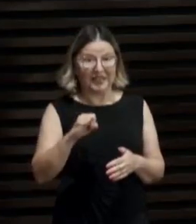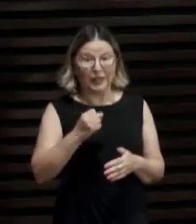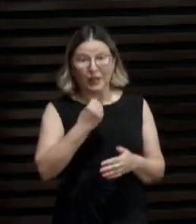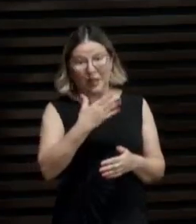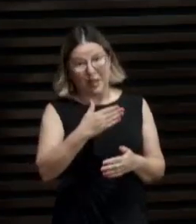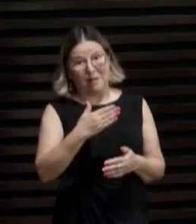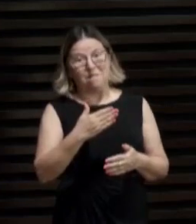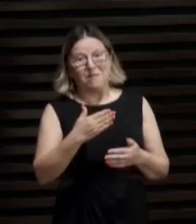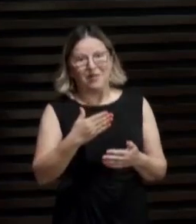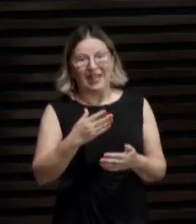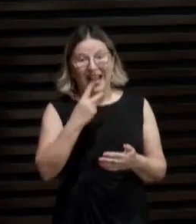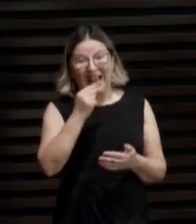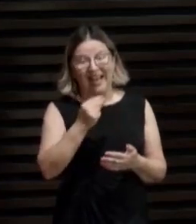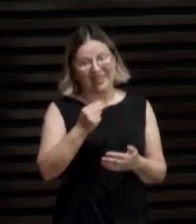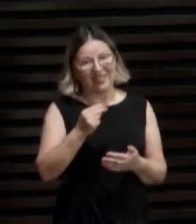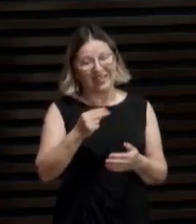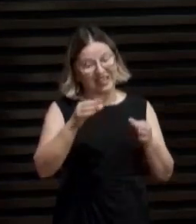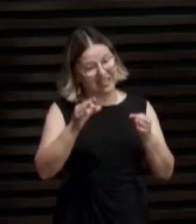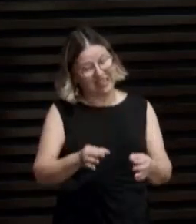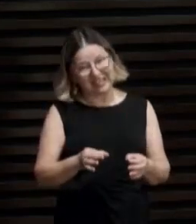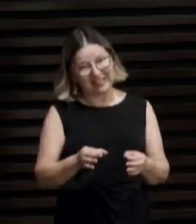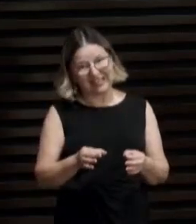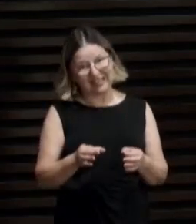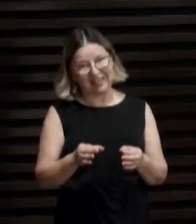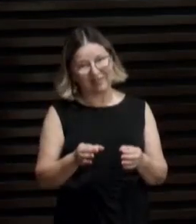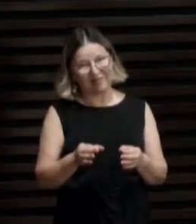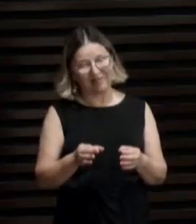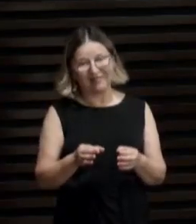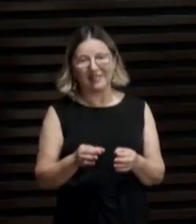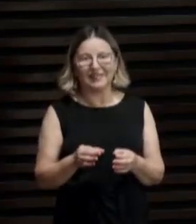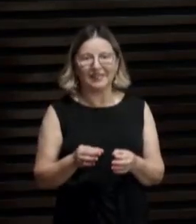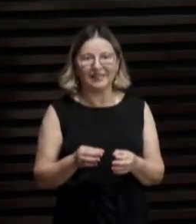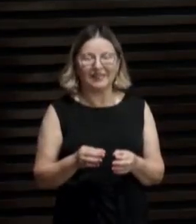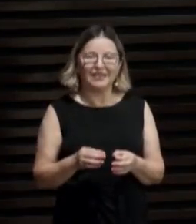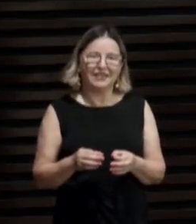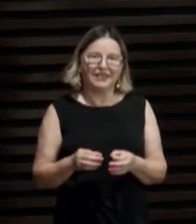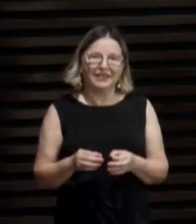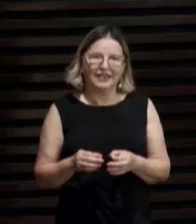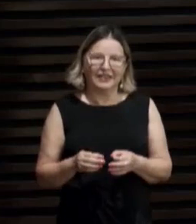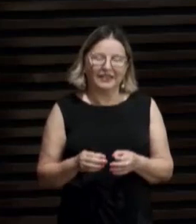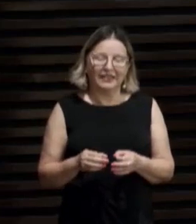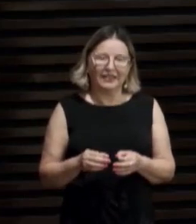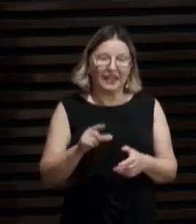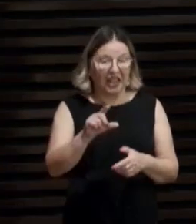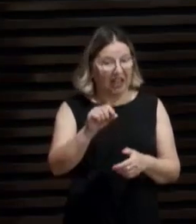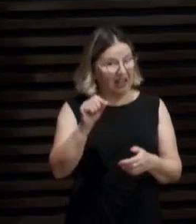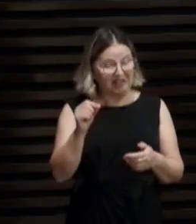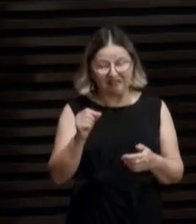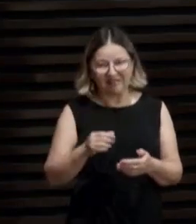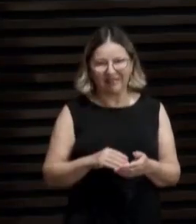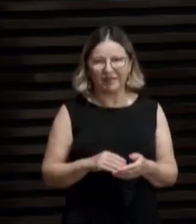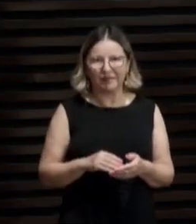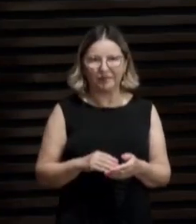negligenciarmos uma coisa ou outra, por uma vantagem que possa haver em algum momento. A palavra de Deus não dá